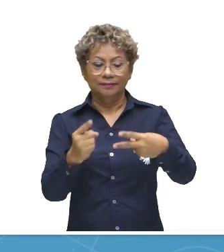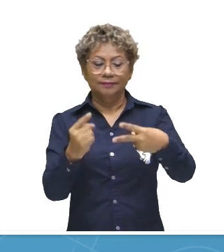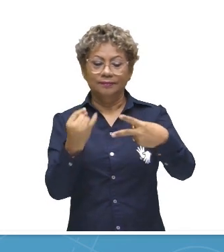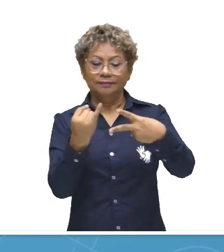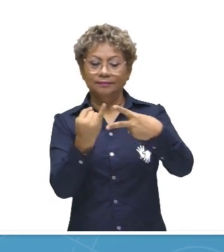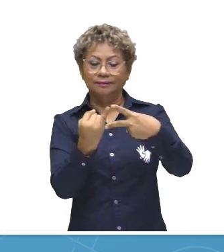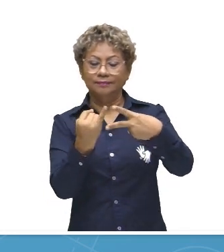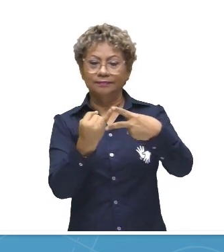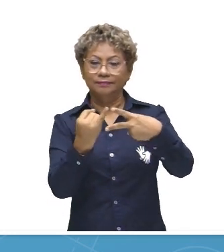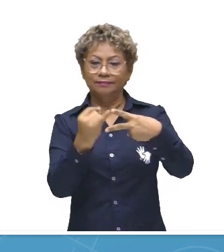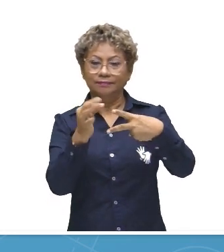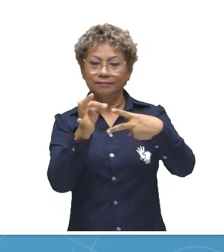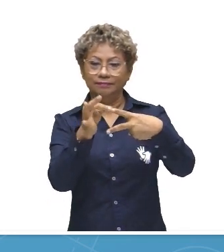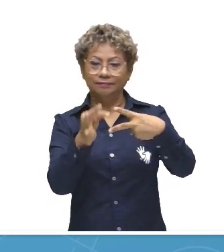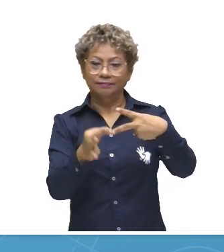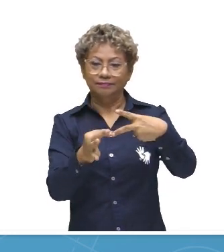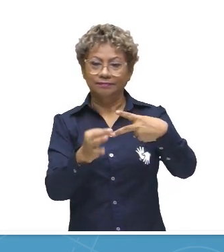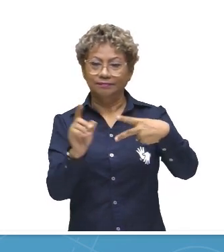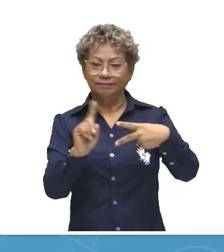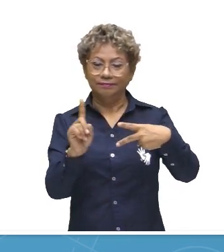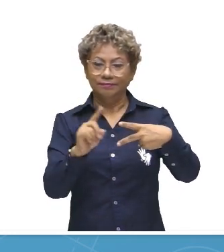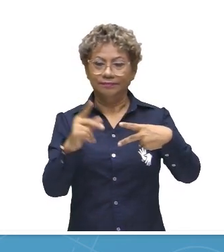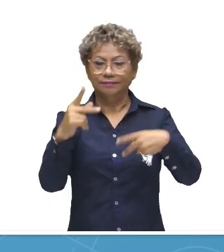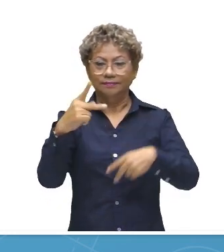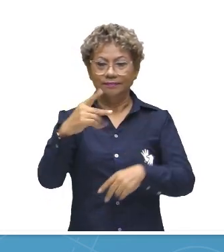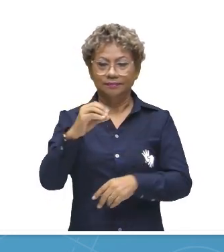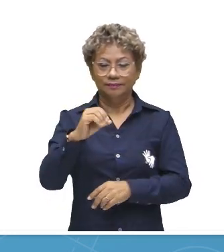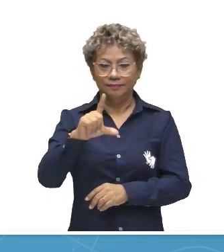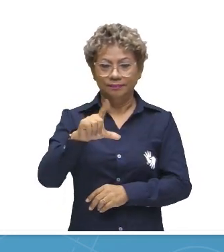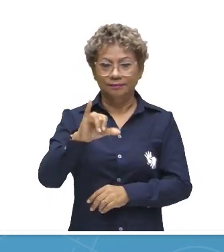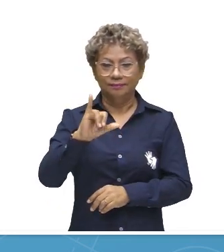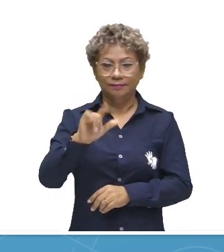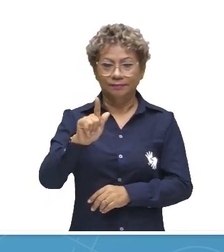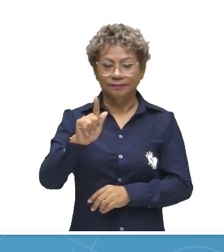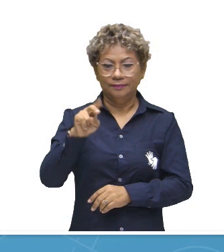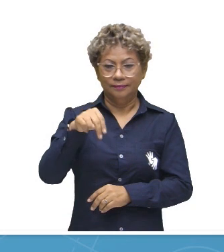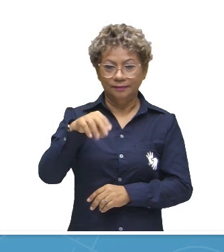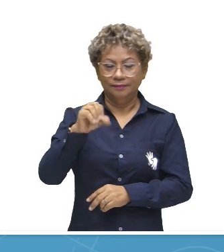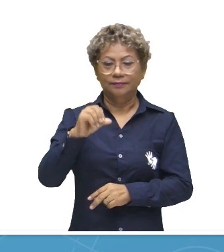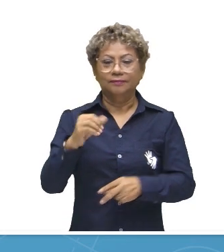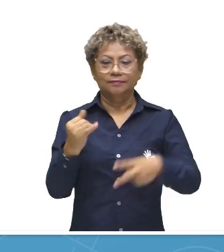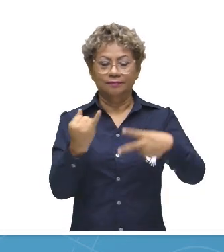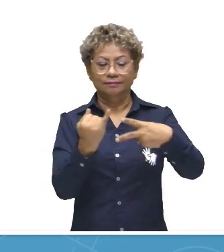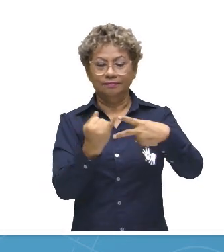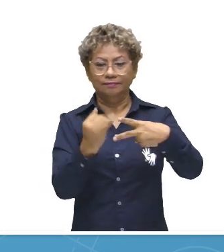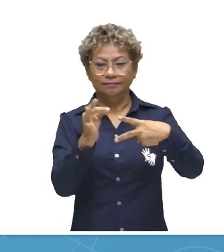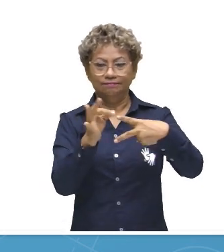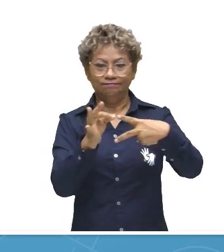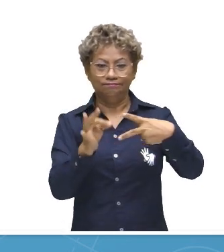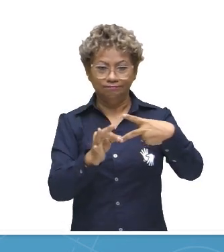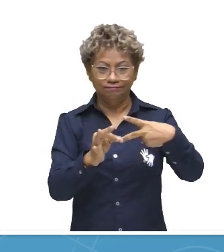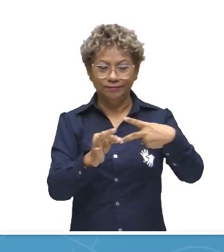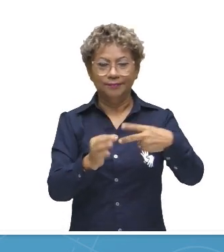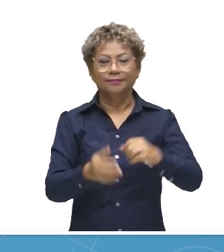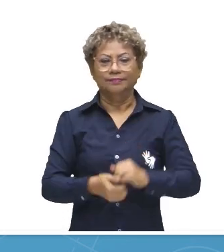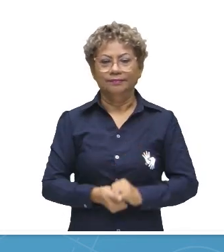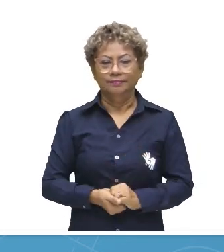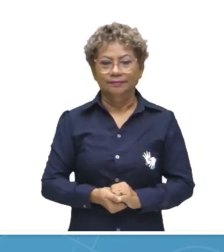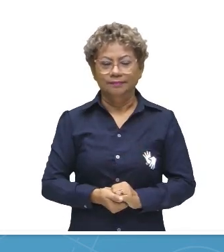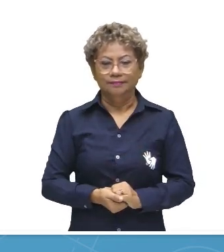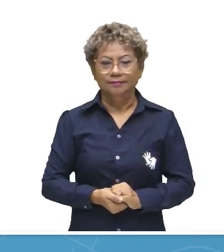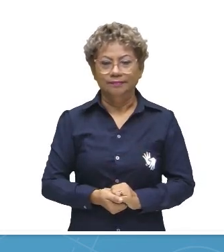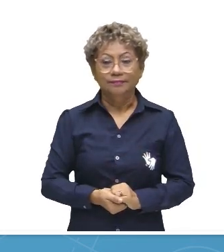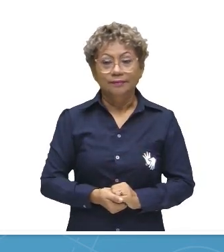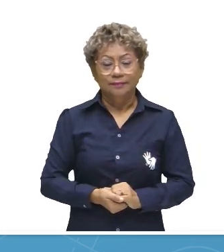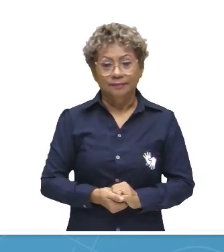Então não pode ser considerada um polígono. A terceira figura também não é um polígono, né? Porque nós podemos observar